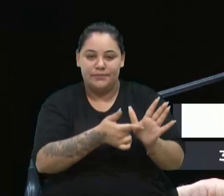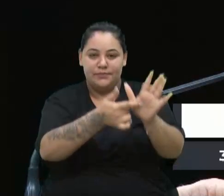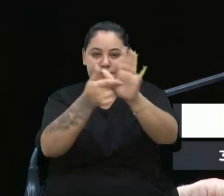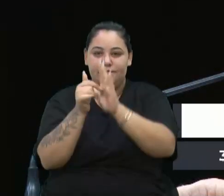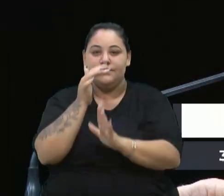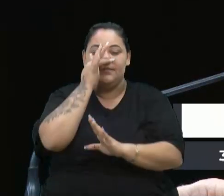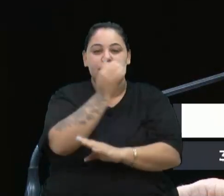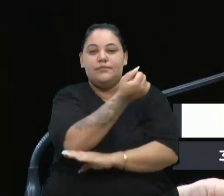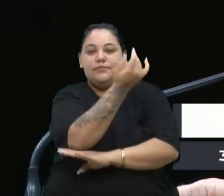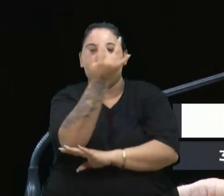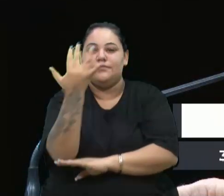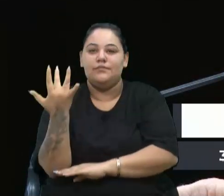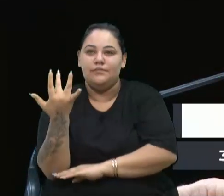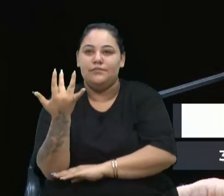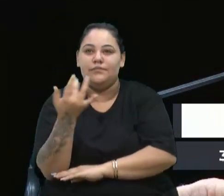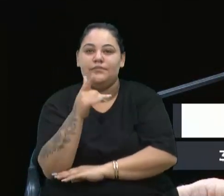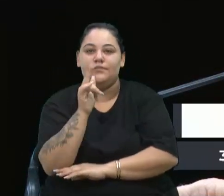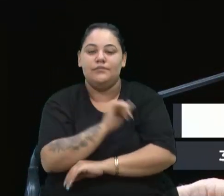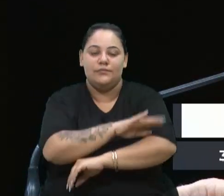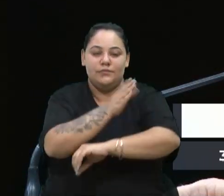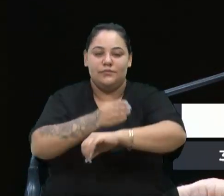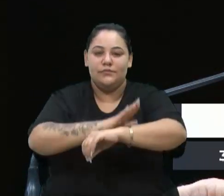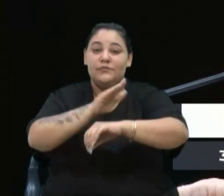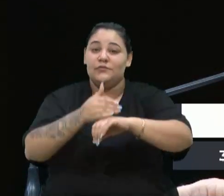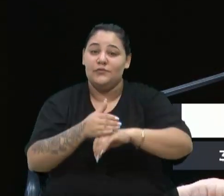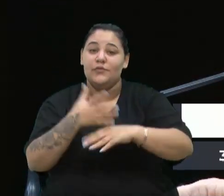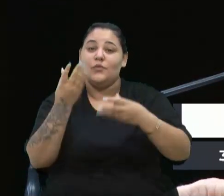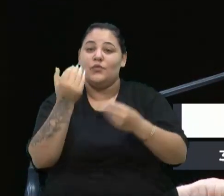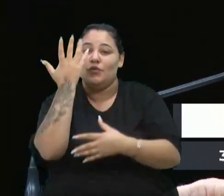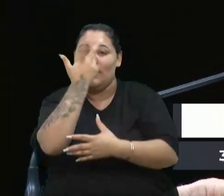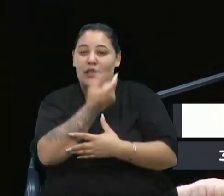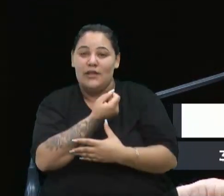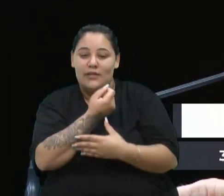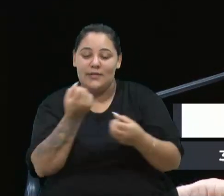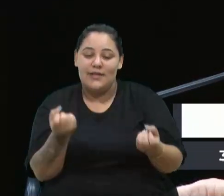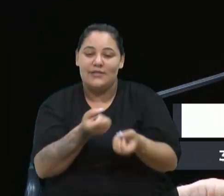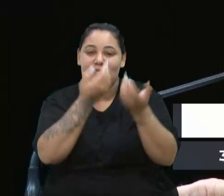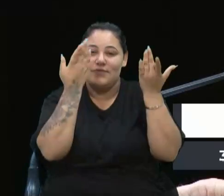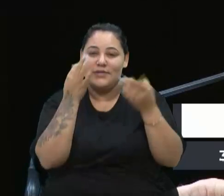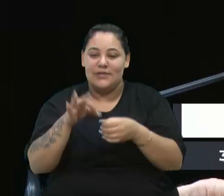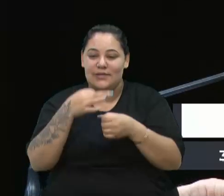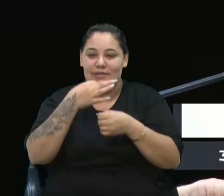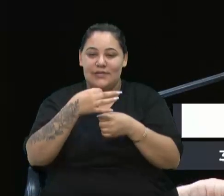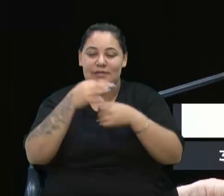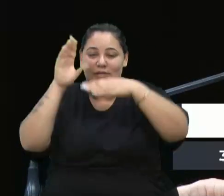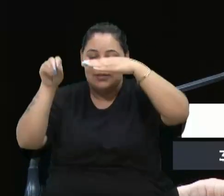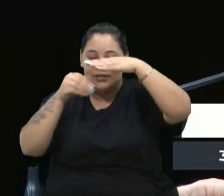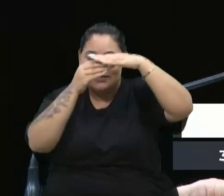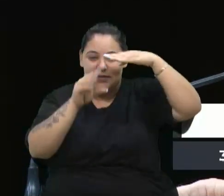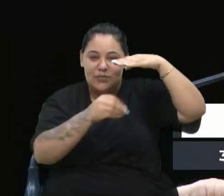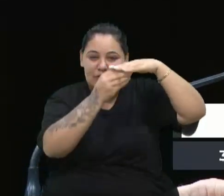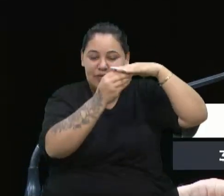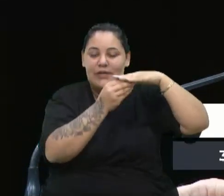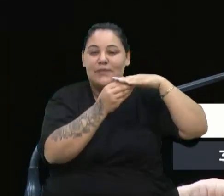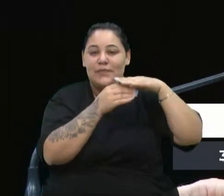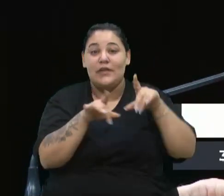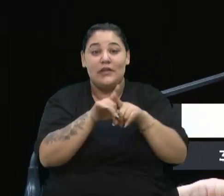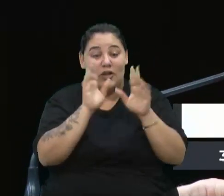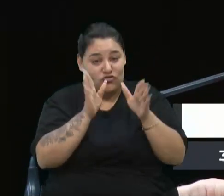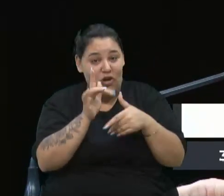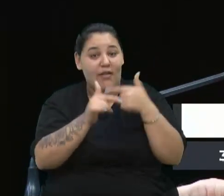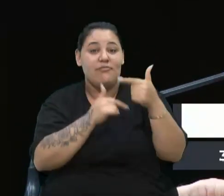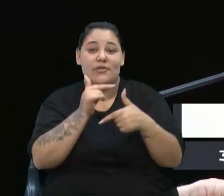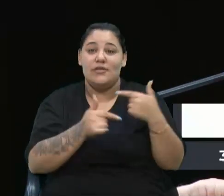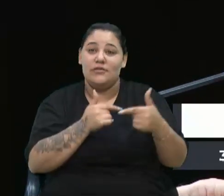nos pavilhões, que se tornou uma grande atração da Festa das Colheitas. E já estamos trabalhando para trazer